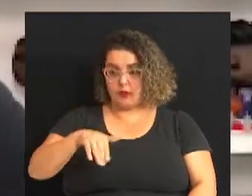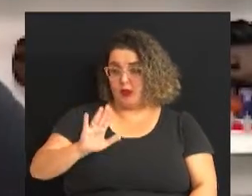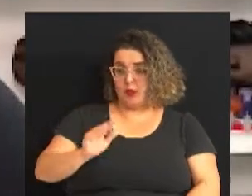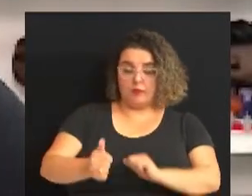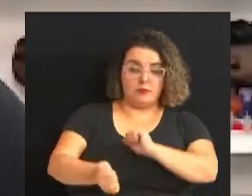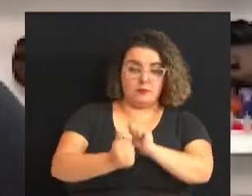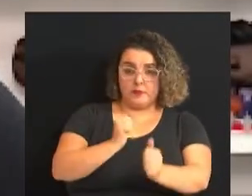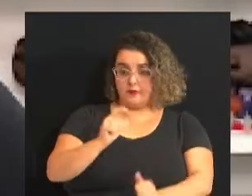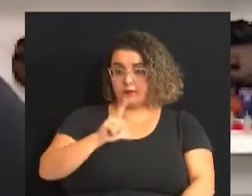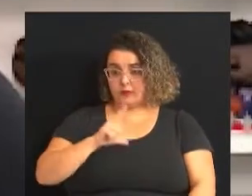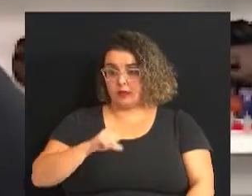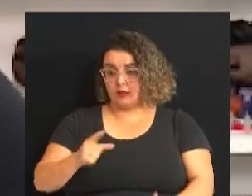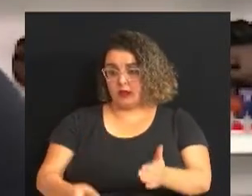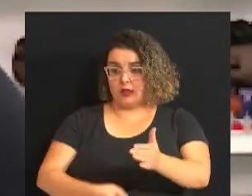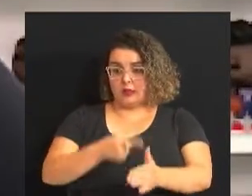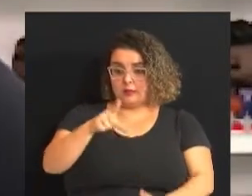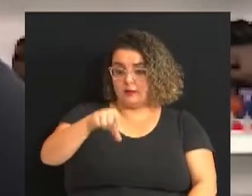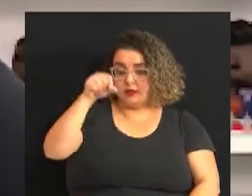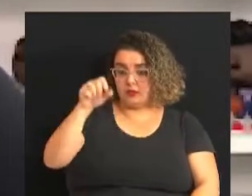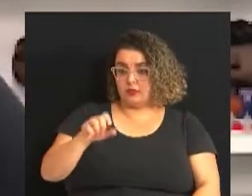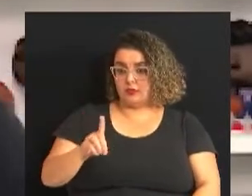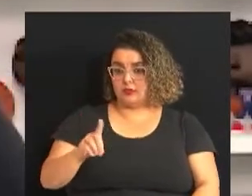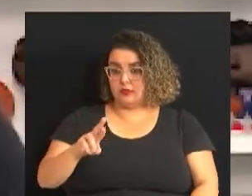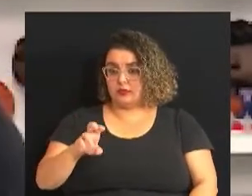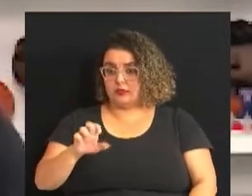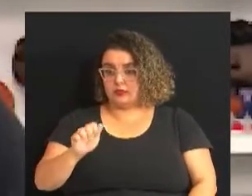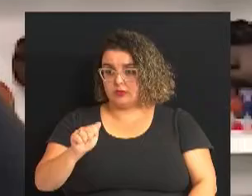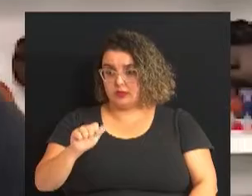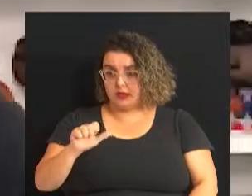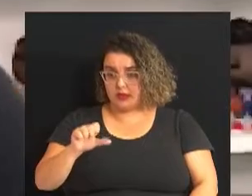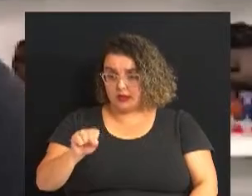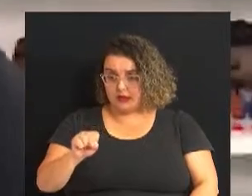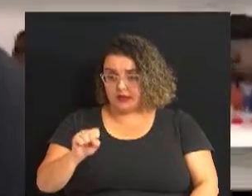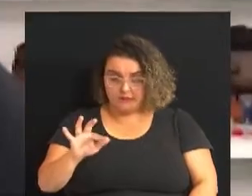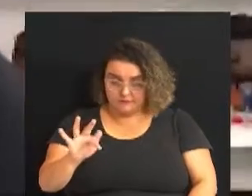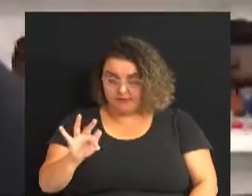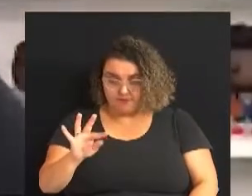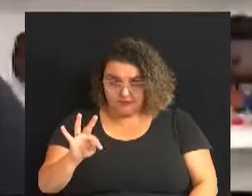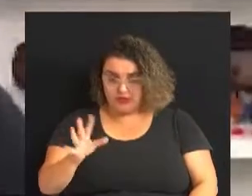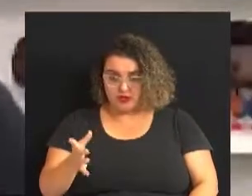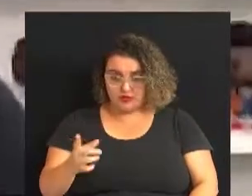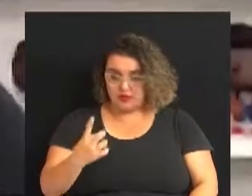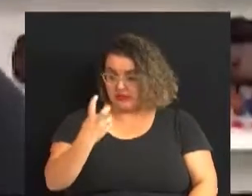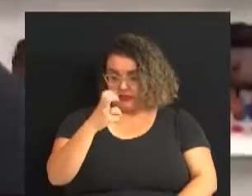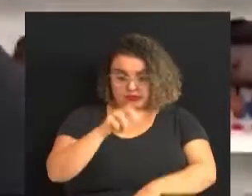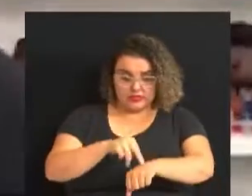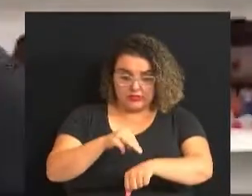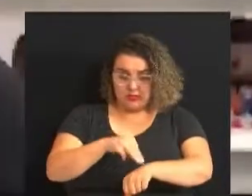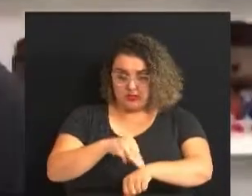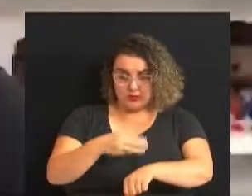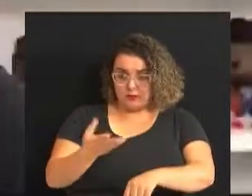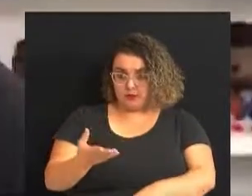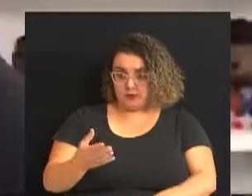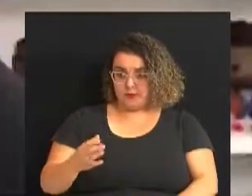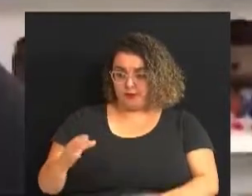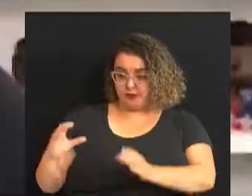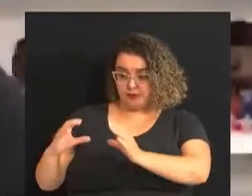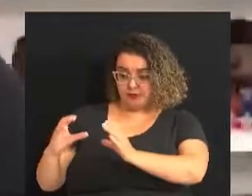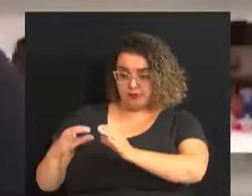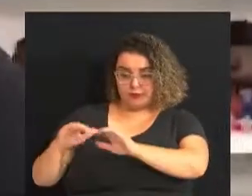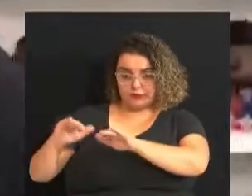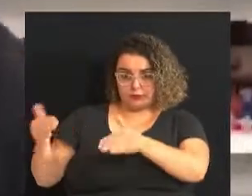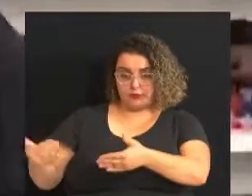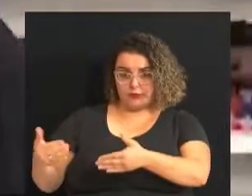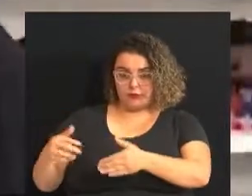tenha a primeira escolha do draft, e você tem 5 minutos para decidir a partir do momento que o Adam Silver, que é o comissário da liga, ele vai a